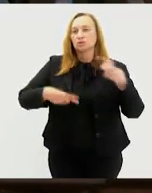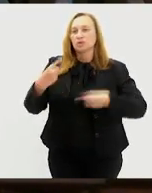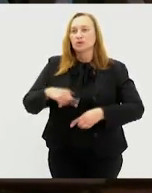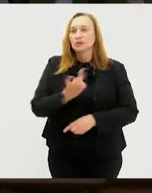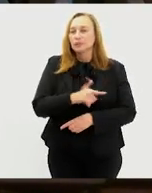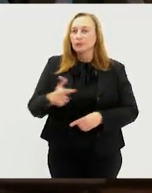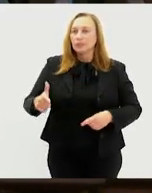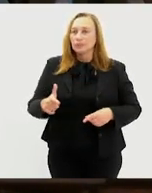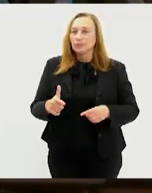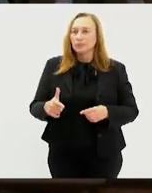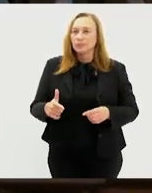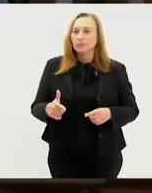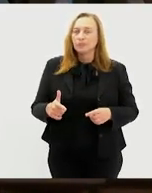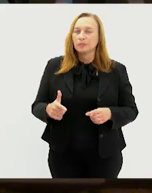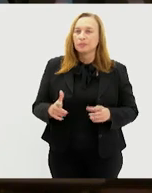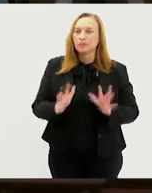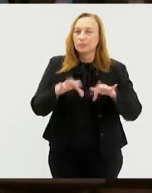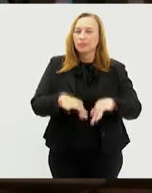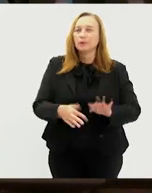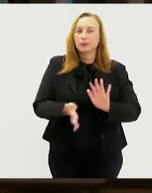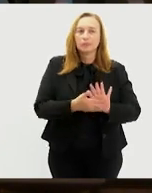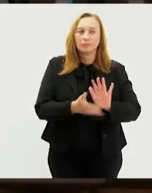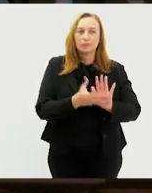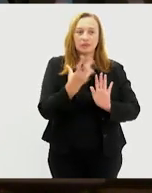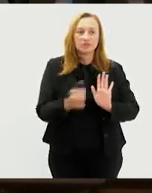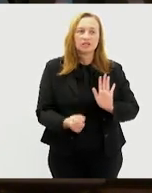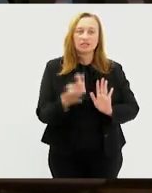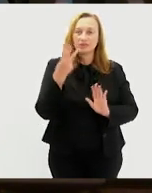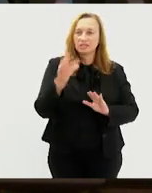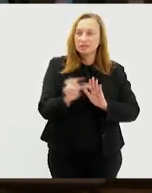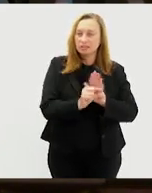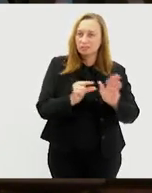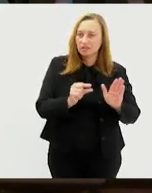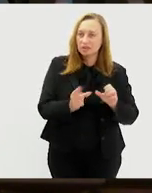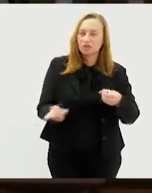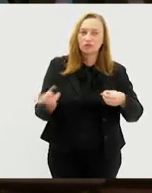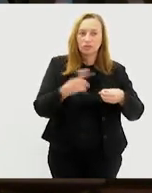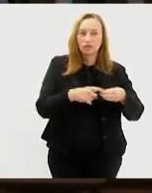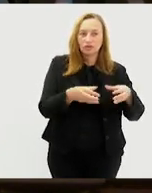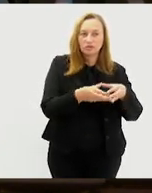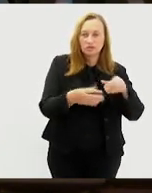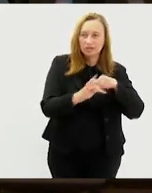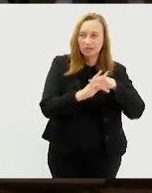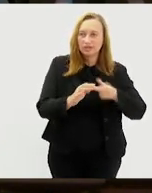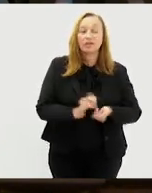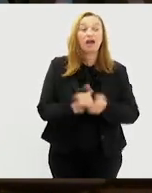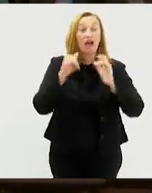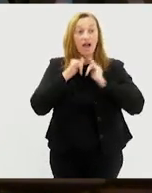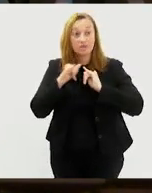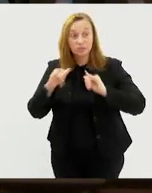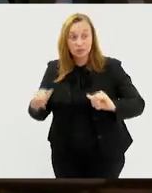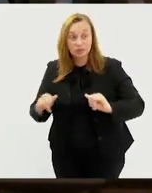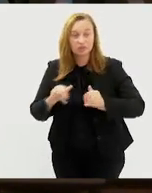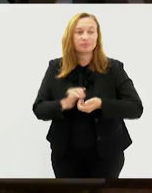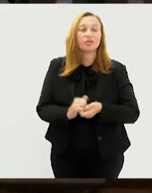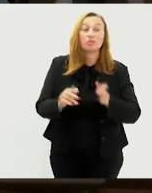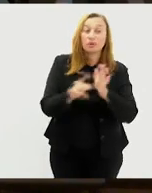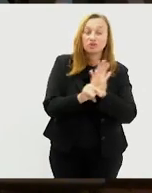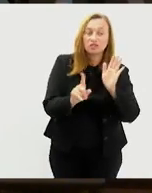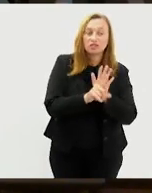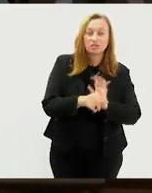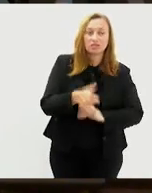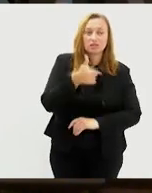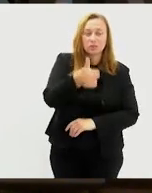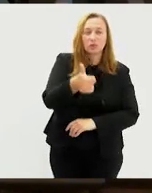encerrada a discussão A presente proposta recebeu três emendas e retorna às comissões anuncio projeto de lei número